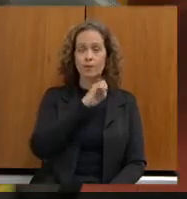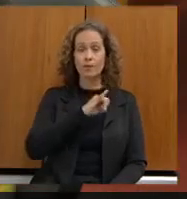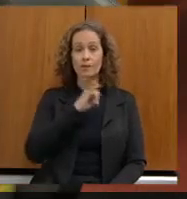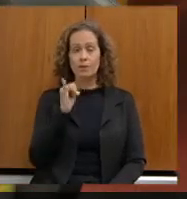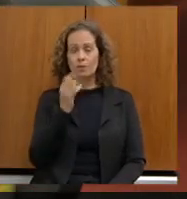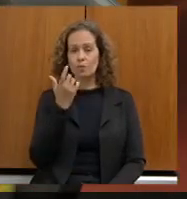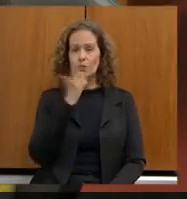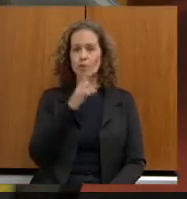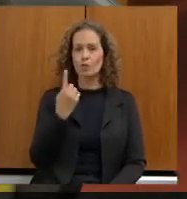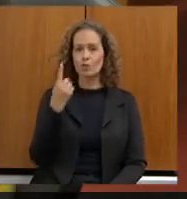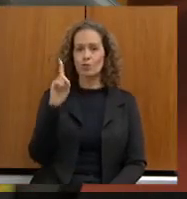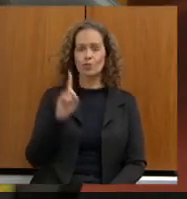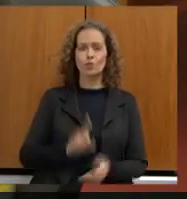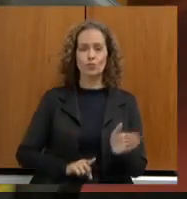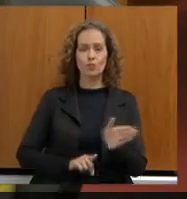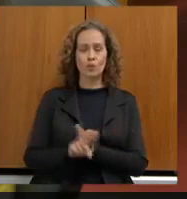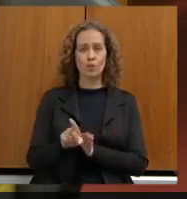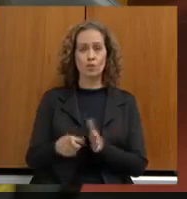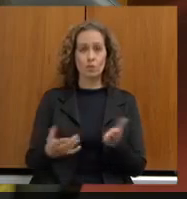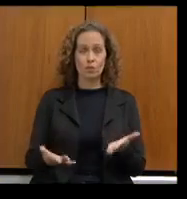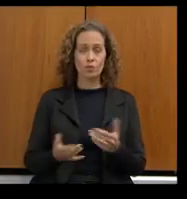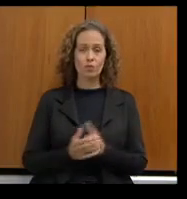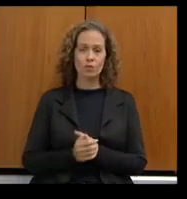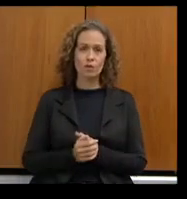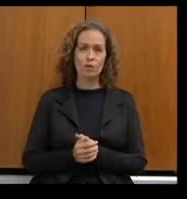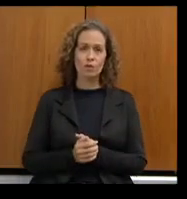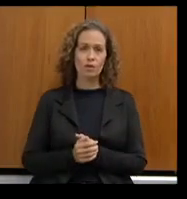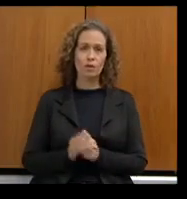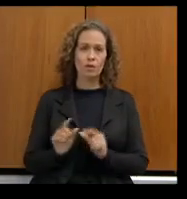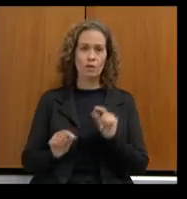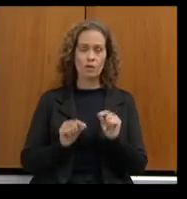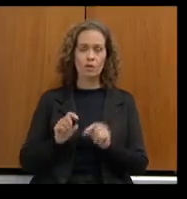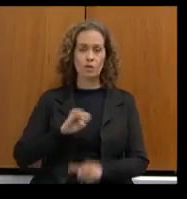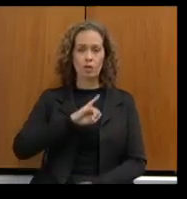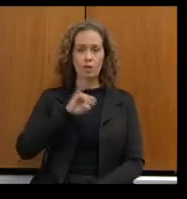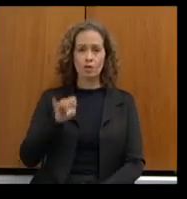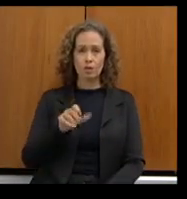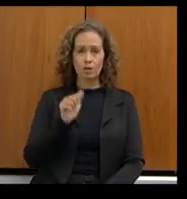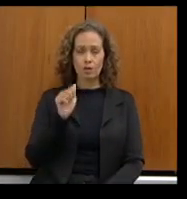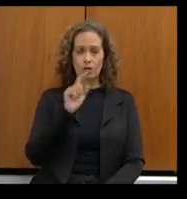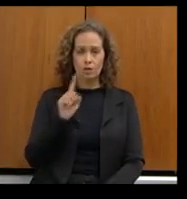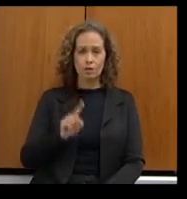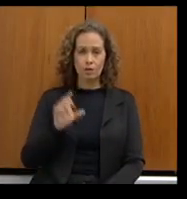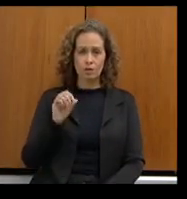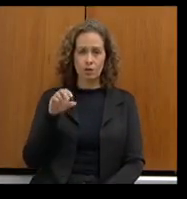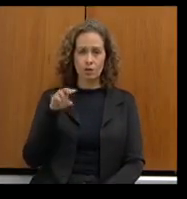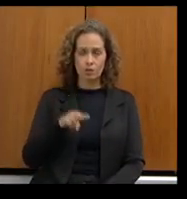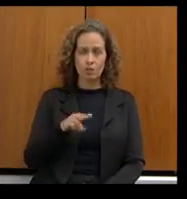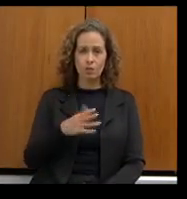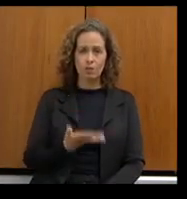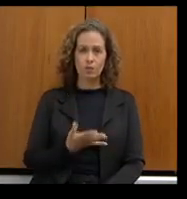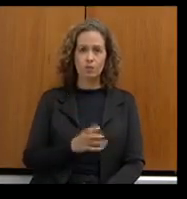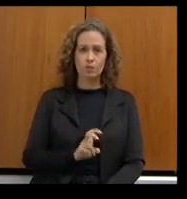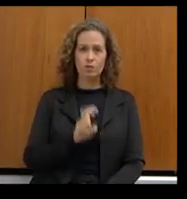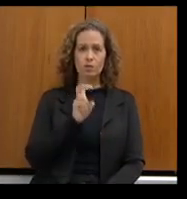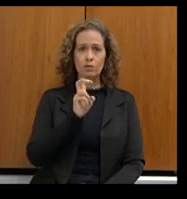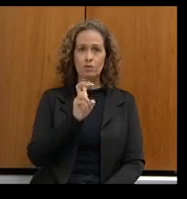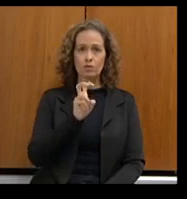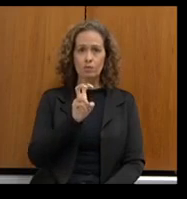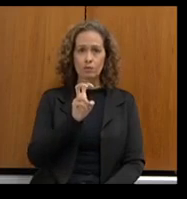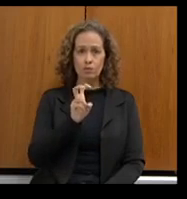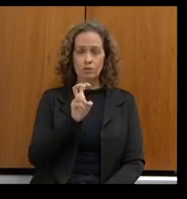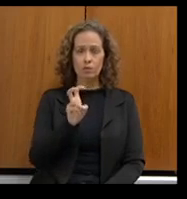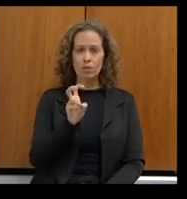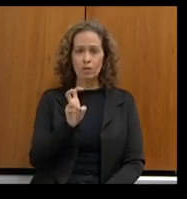formular a última pergunta que se trata da Jason cinco casos de auto extermínio da